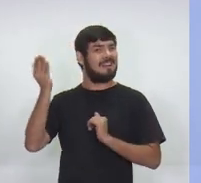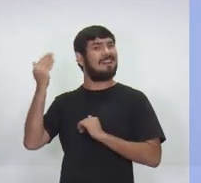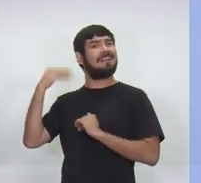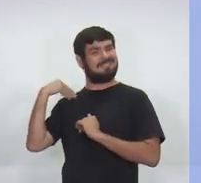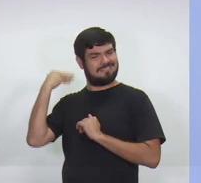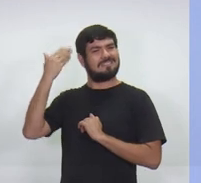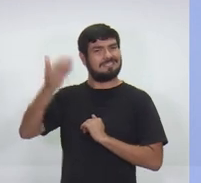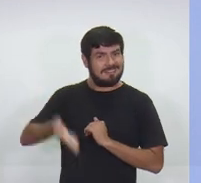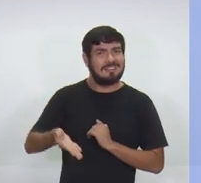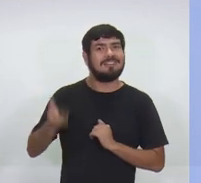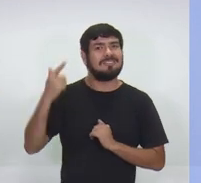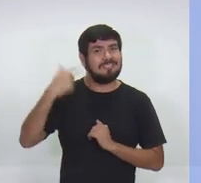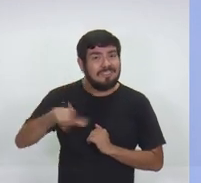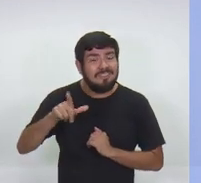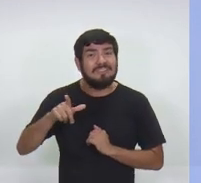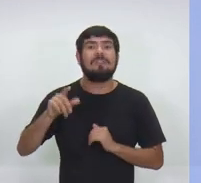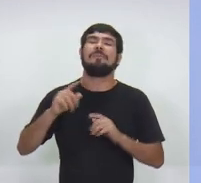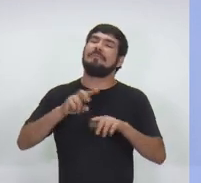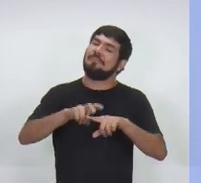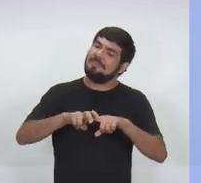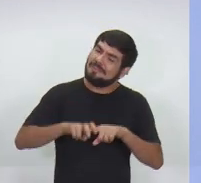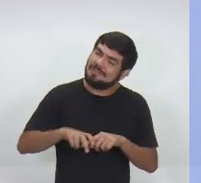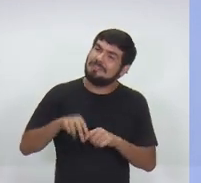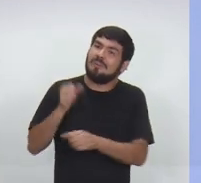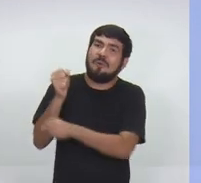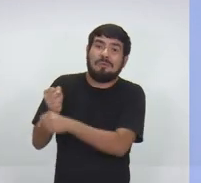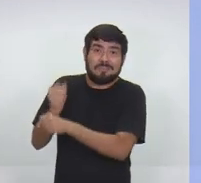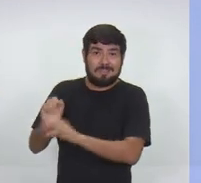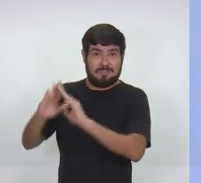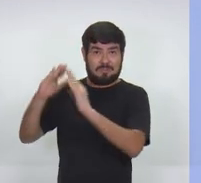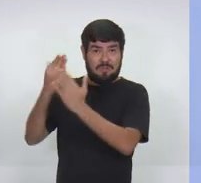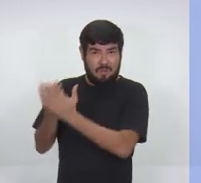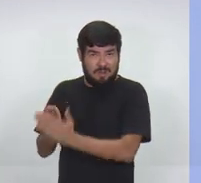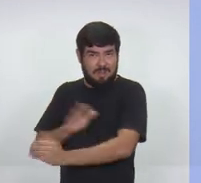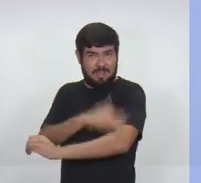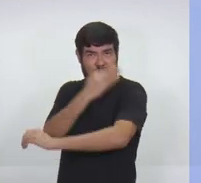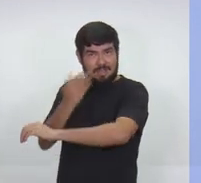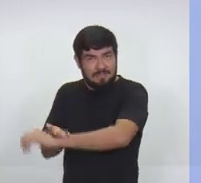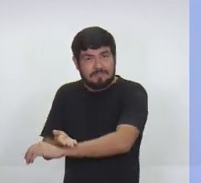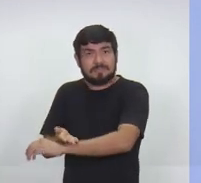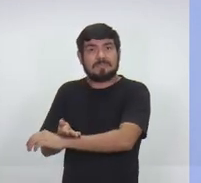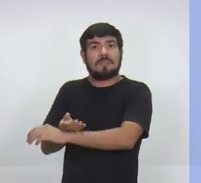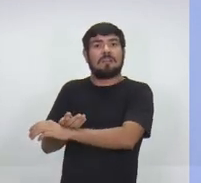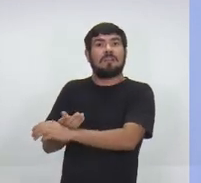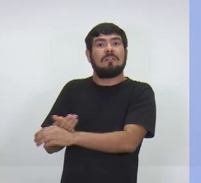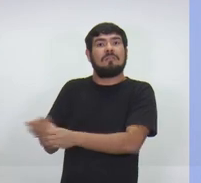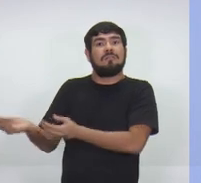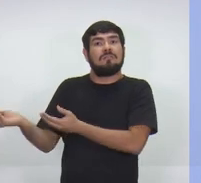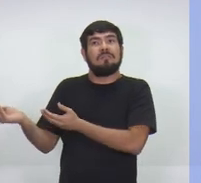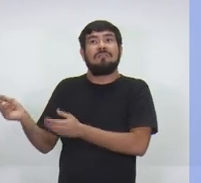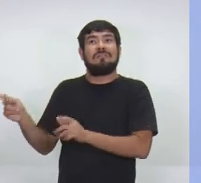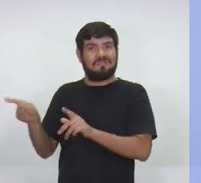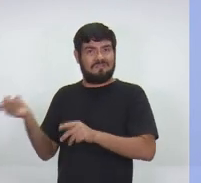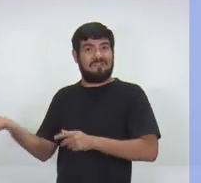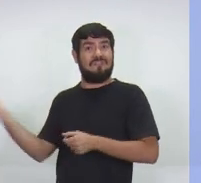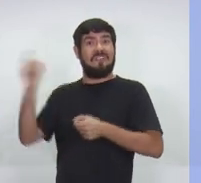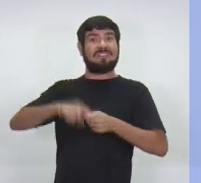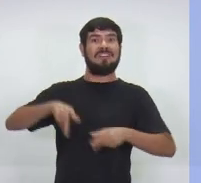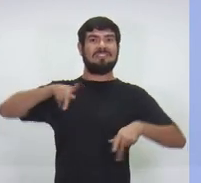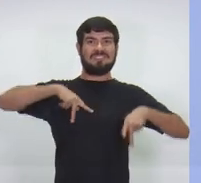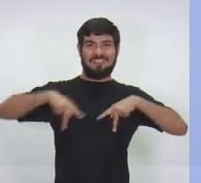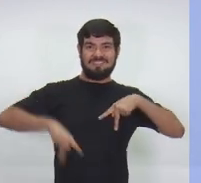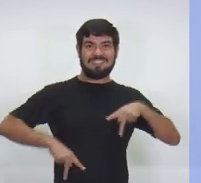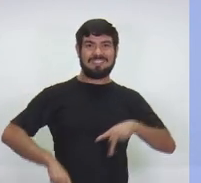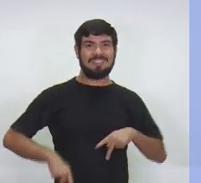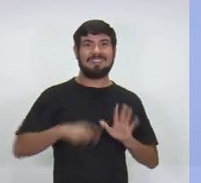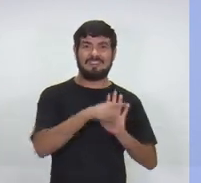por isso fazer escola em tempo integral voltar o jovem cidadão o tarô a minha vida dar oportunidade bob é